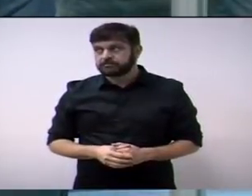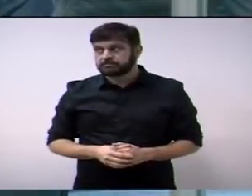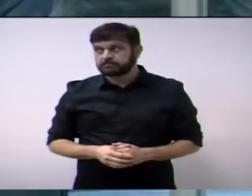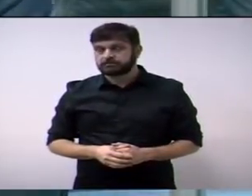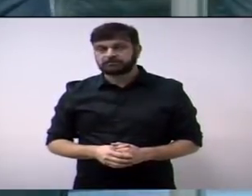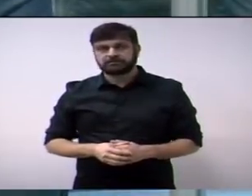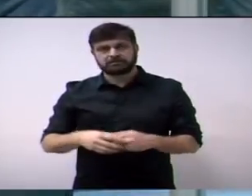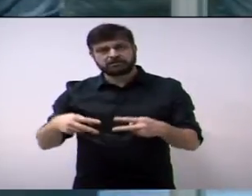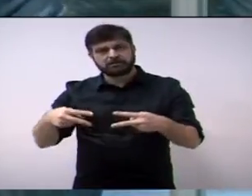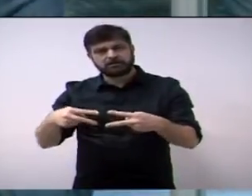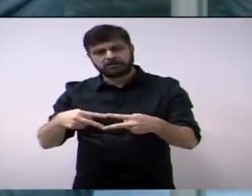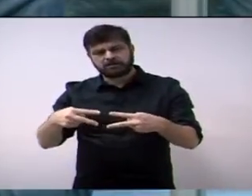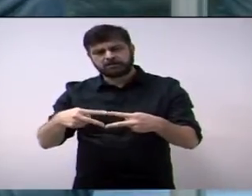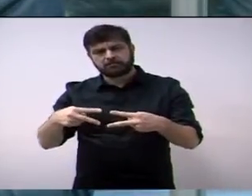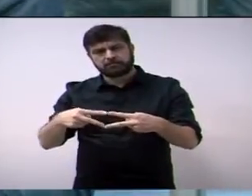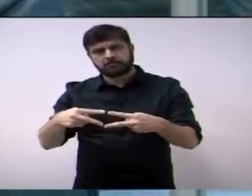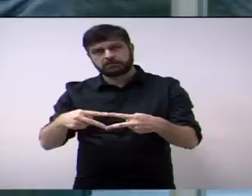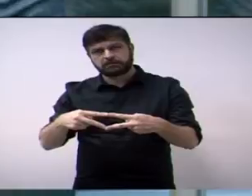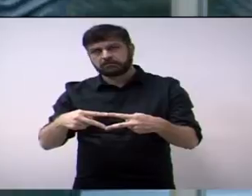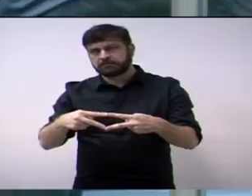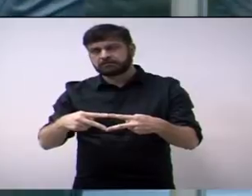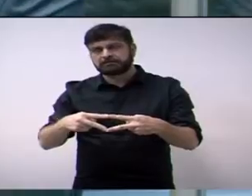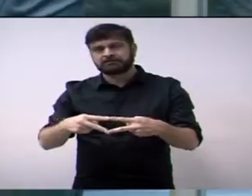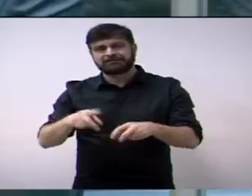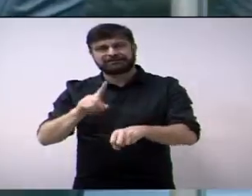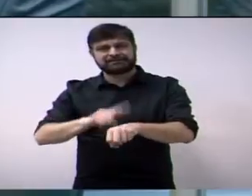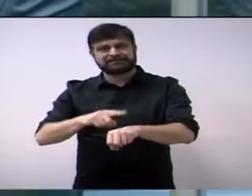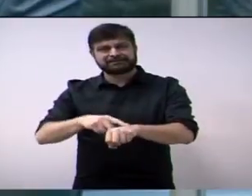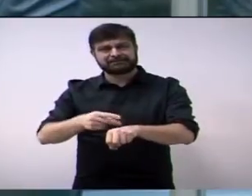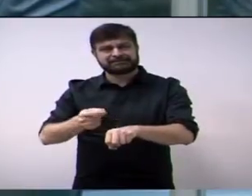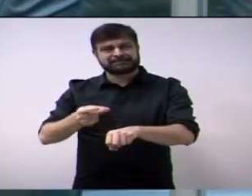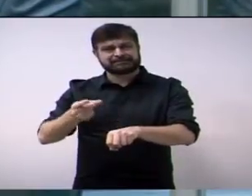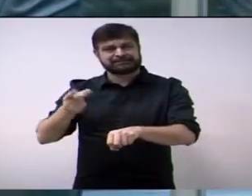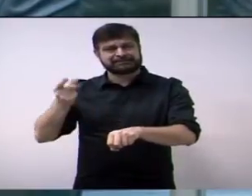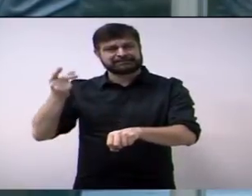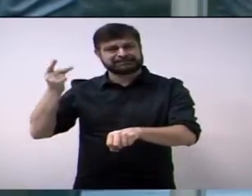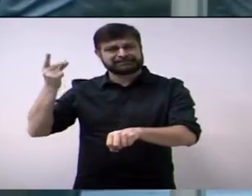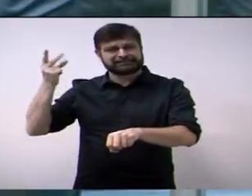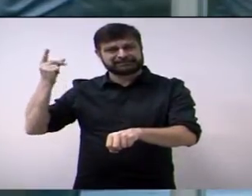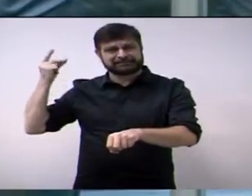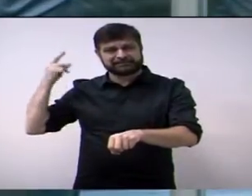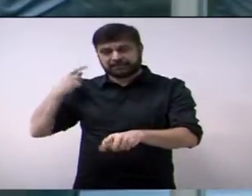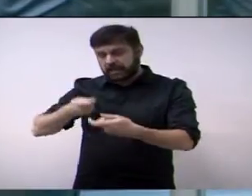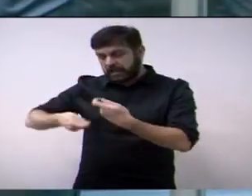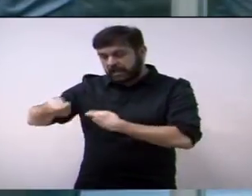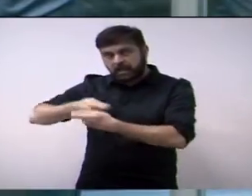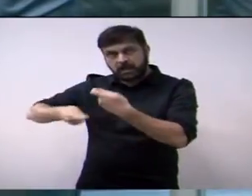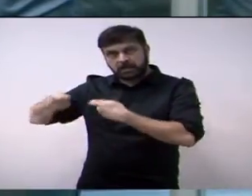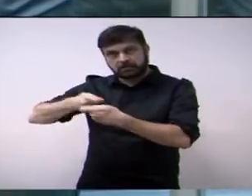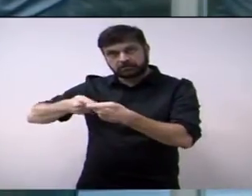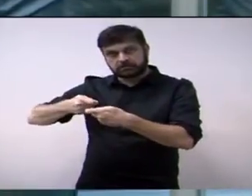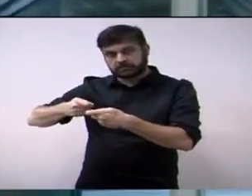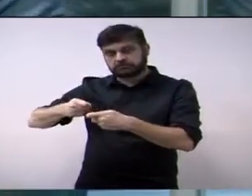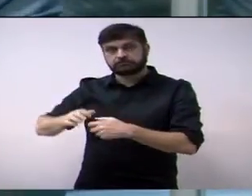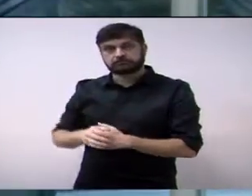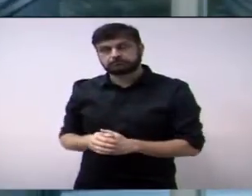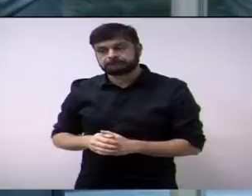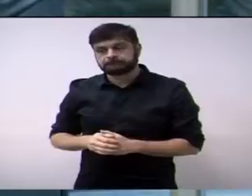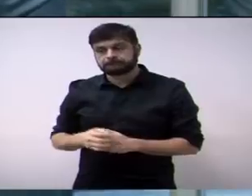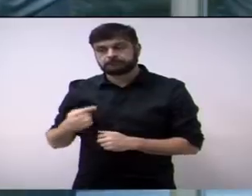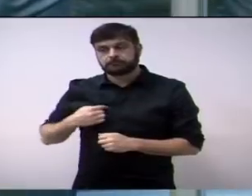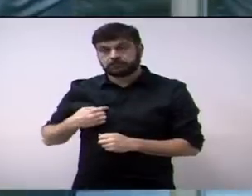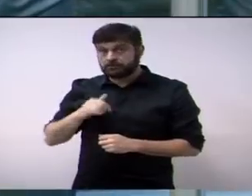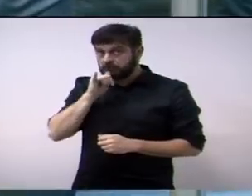Nossa cidade, com muito tempo atrás, já vem acompanhando essa parte dessa reforma administrativa, e digo isso com